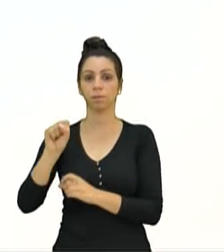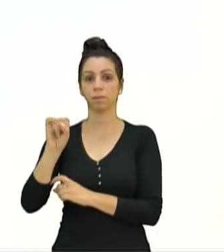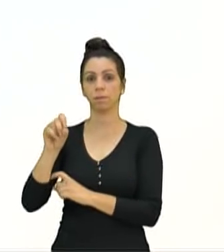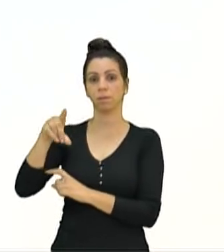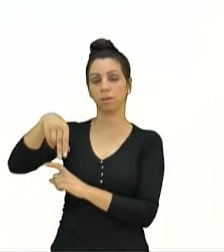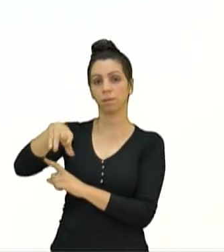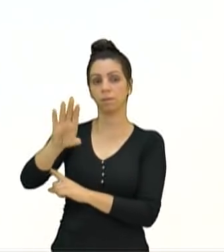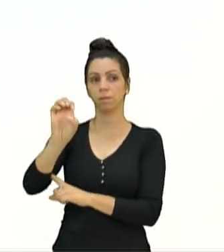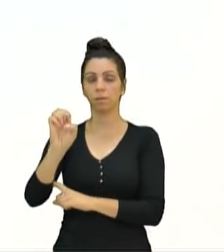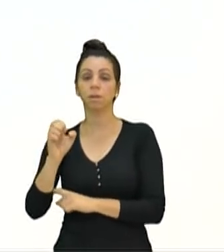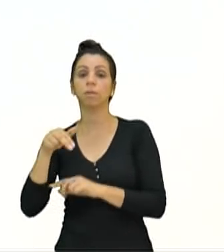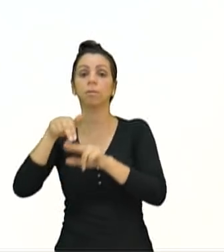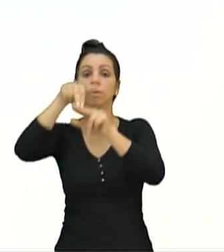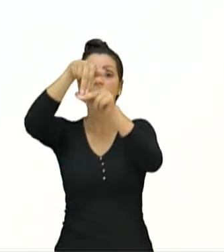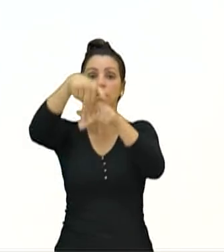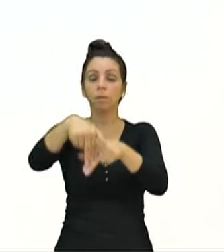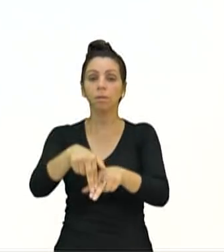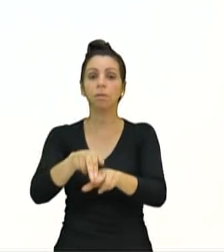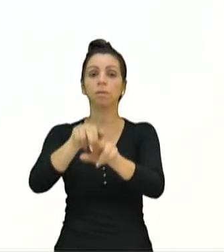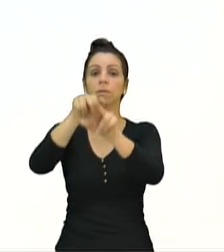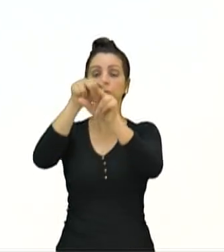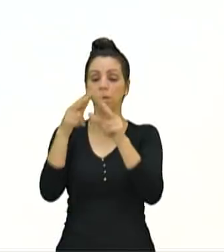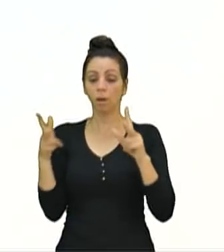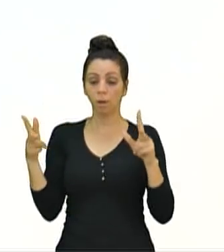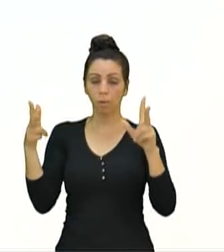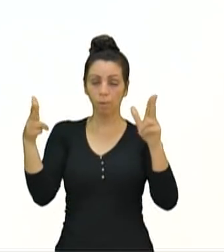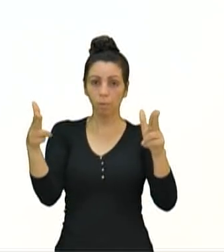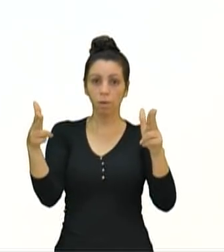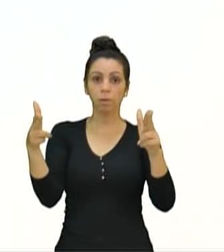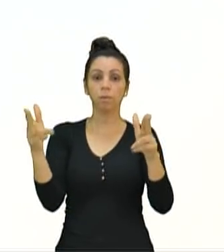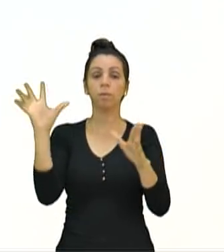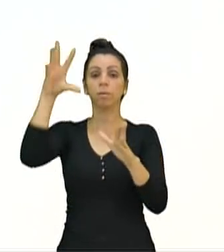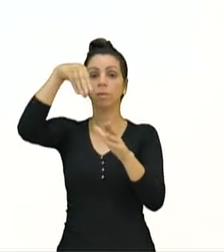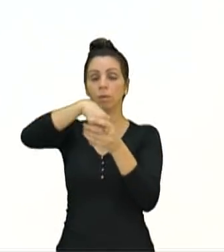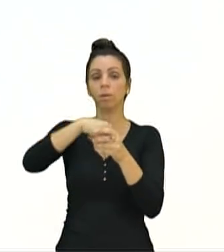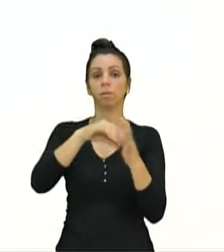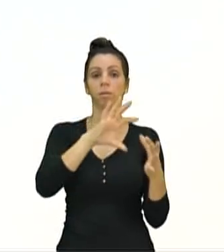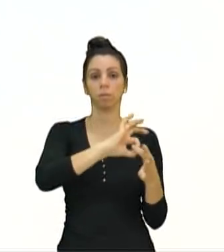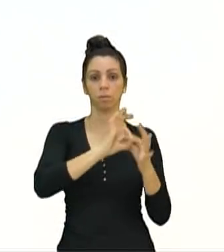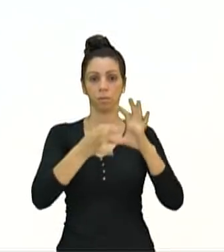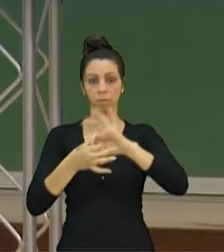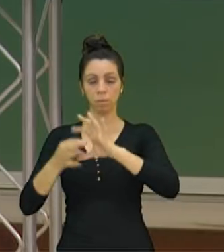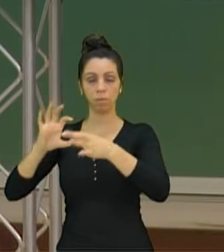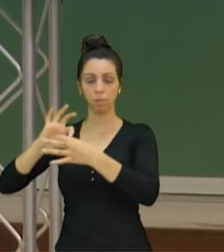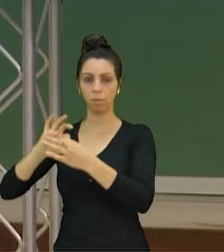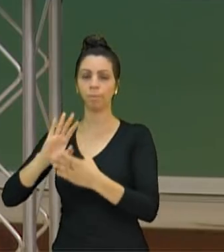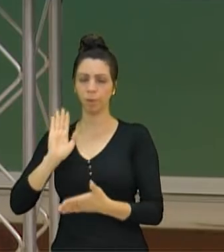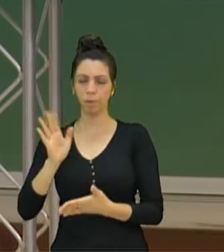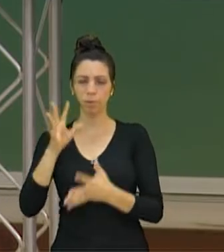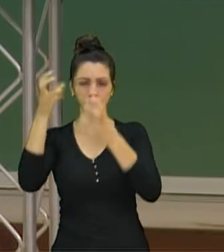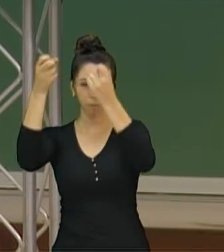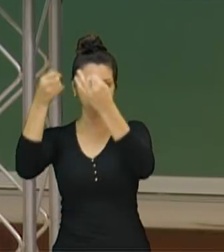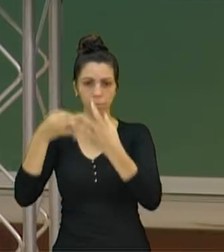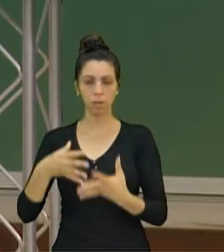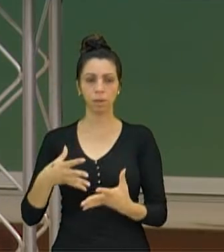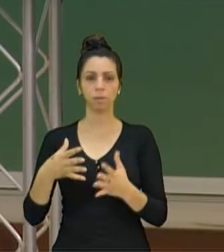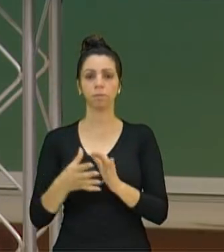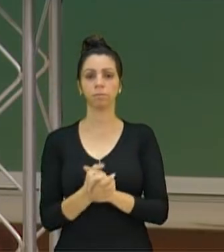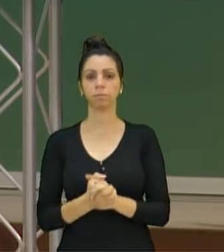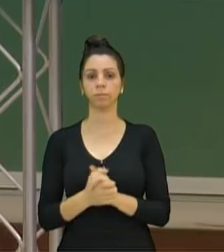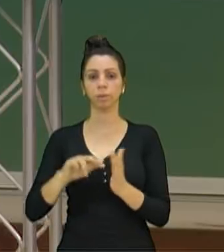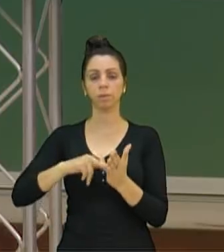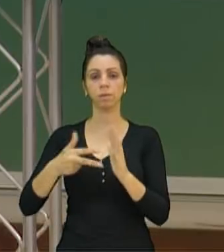saltos sincronizados passou a fazer parte do programa olímpico. A gente já vai entender melhor o que é esse salto